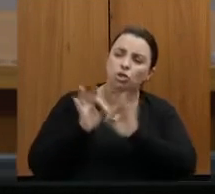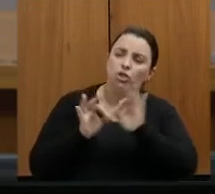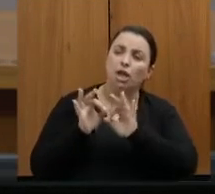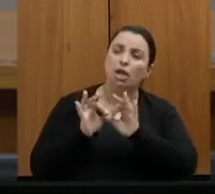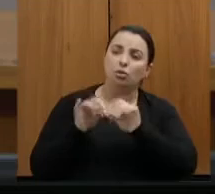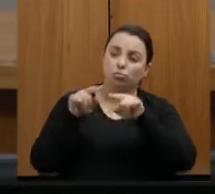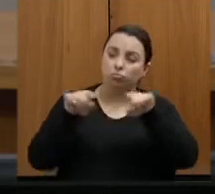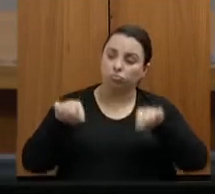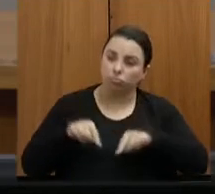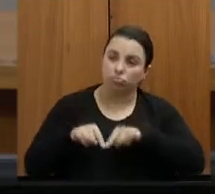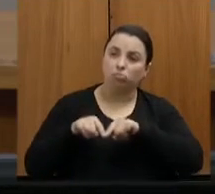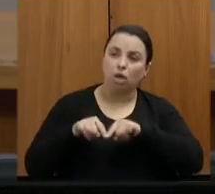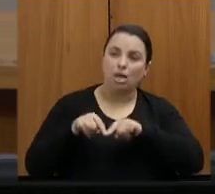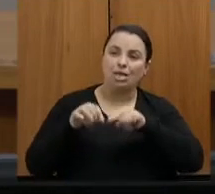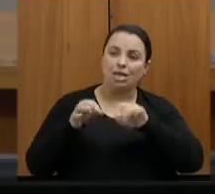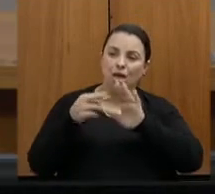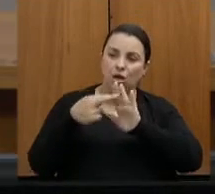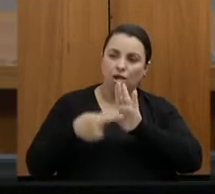Porque não é um tema simples.